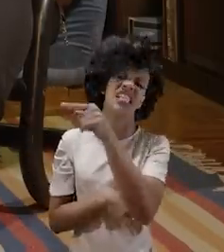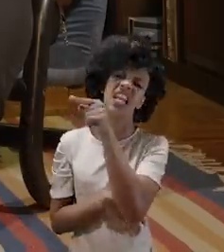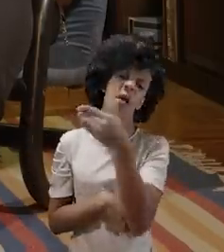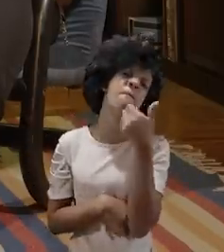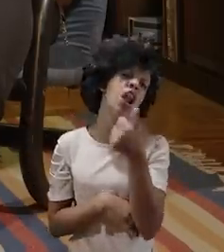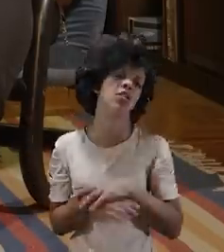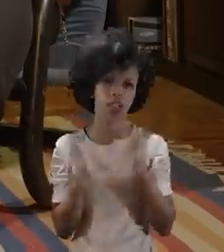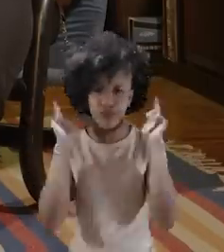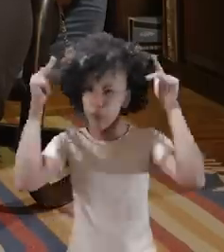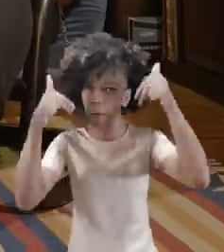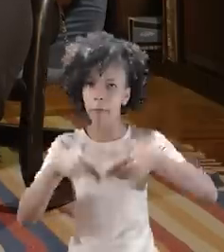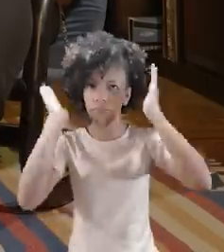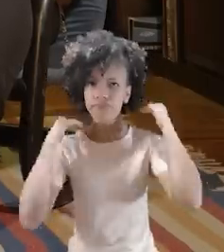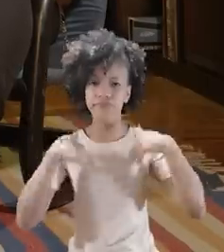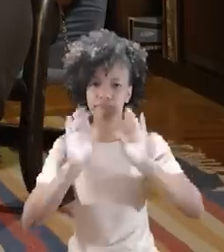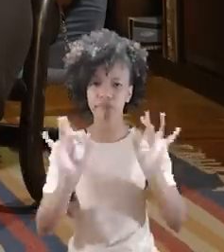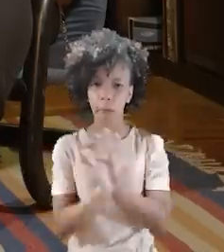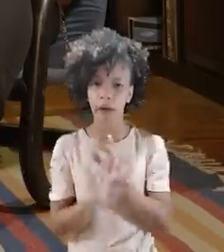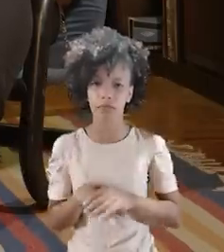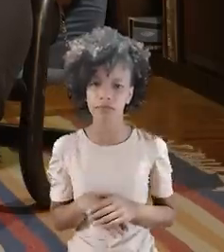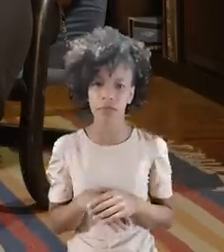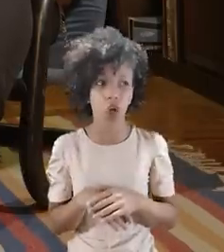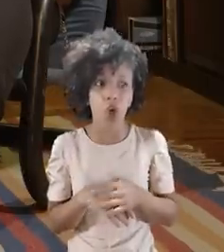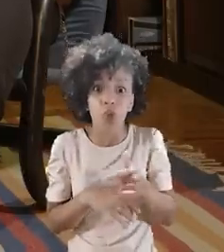cara fazendo assim corta assim e